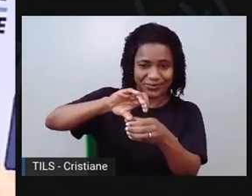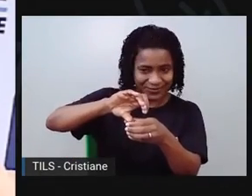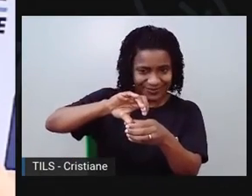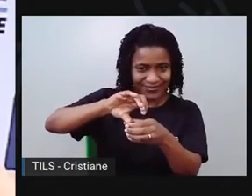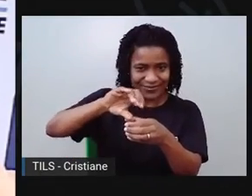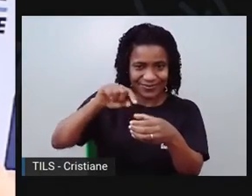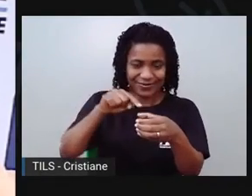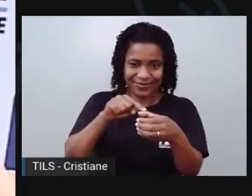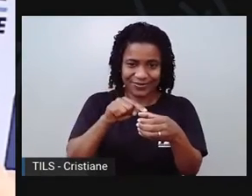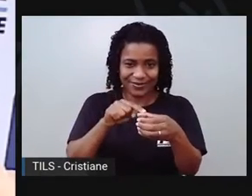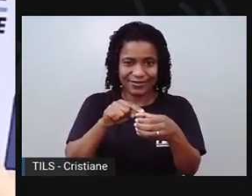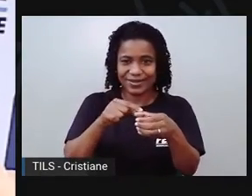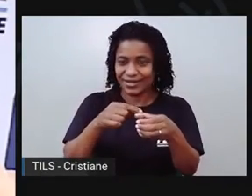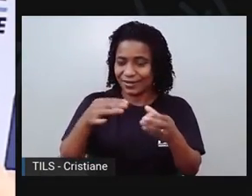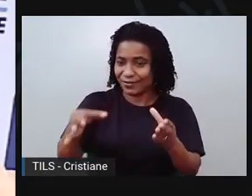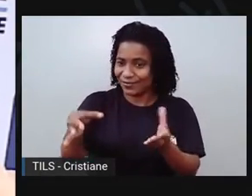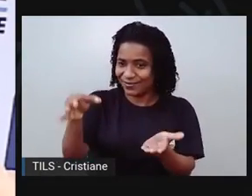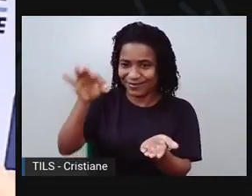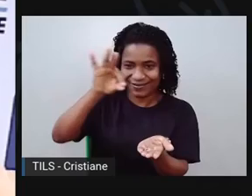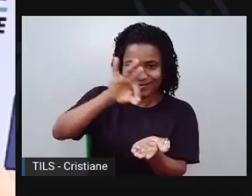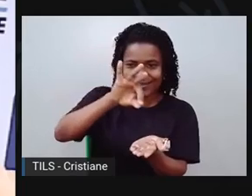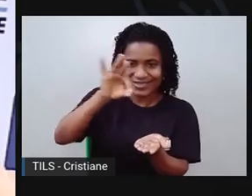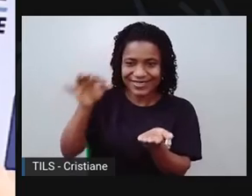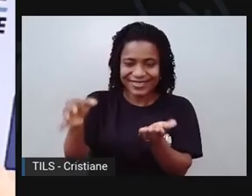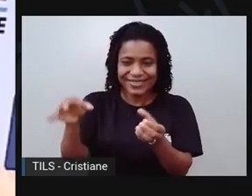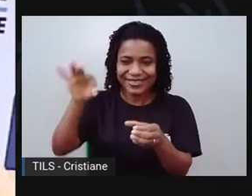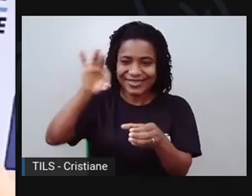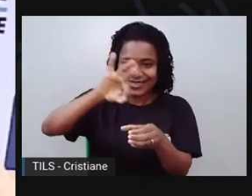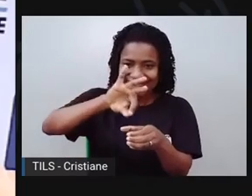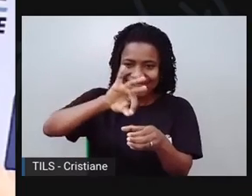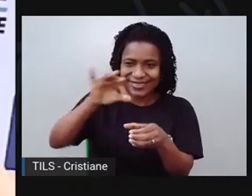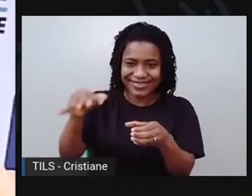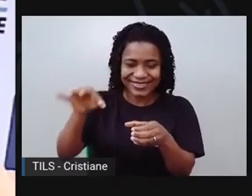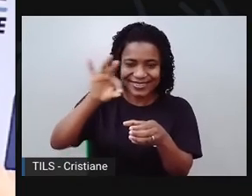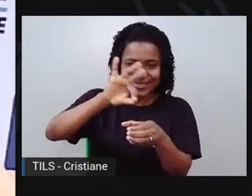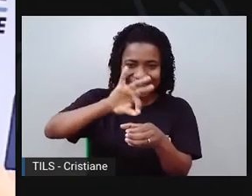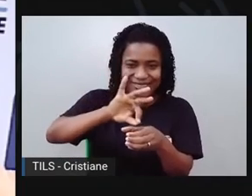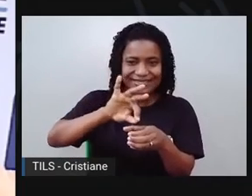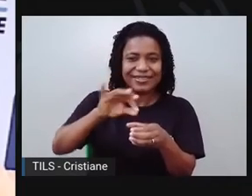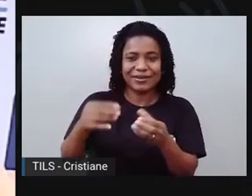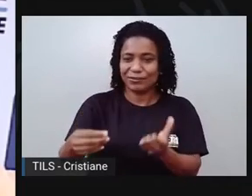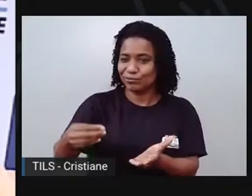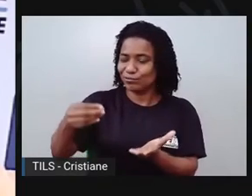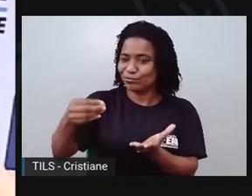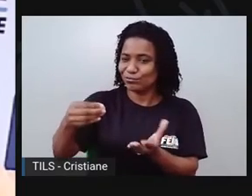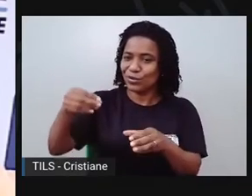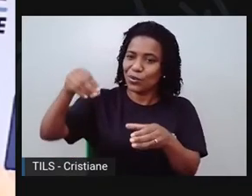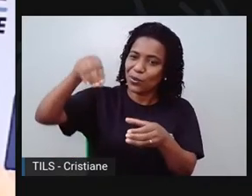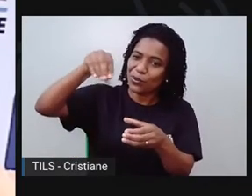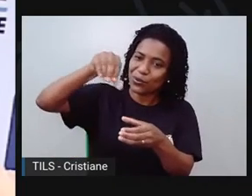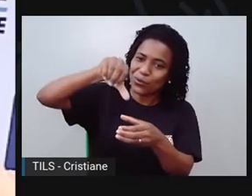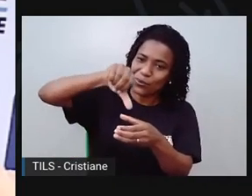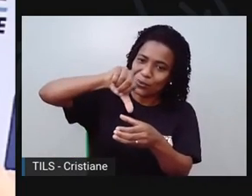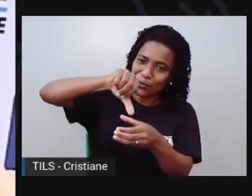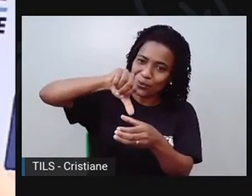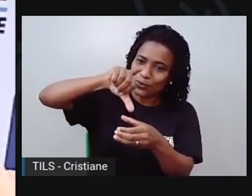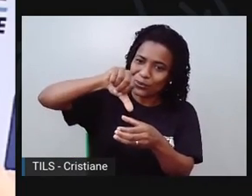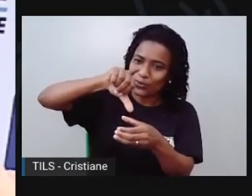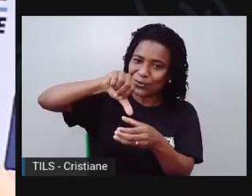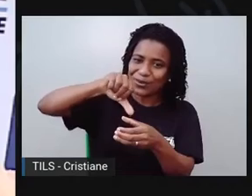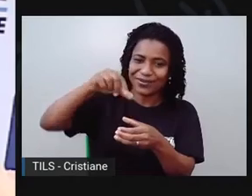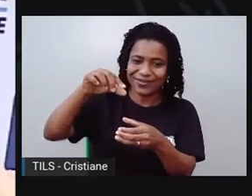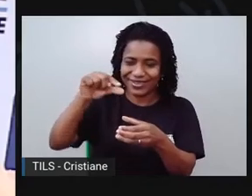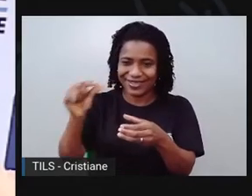ó, nesse recipiente, que é chamado de bule. Ele tem uma alcinha, estão vendo? Ele tem